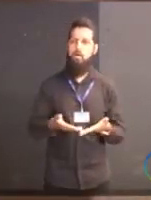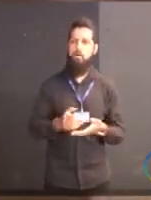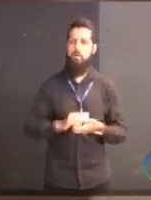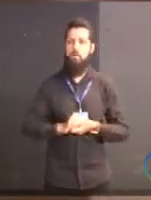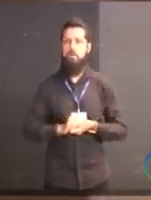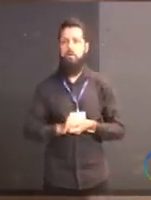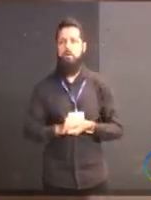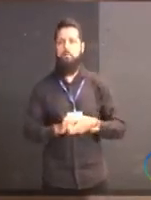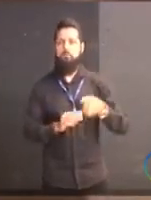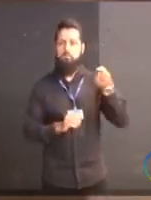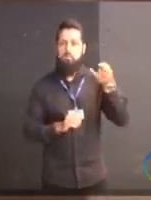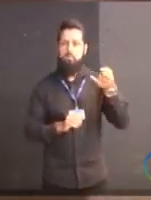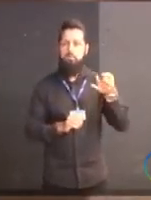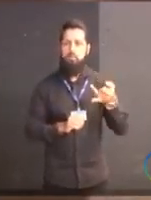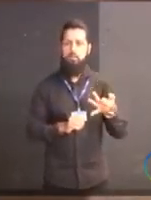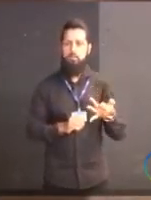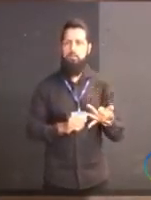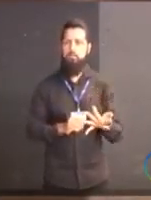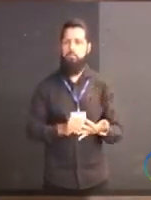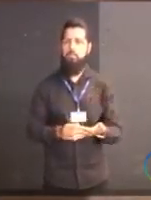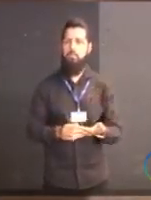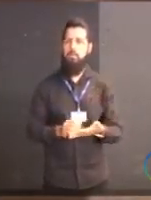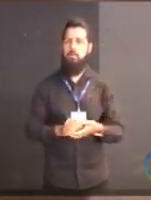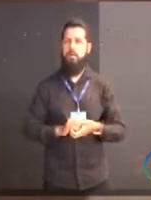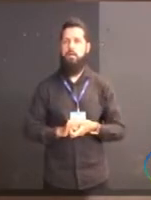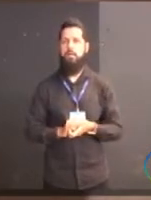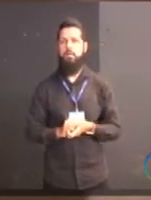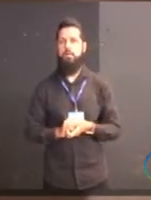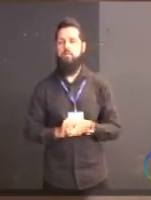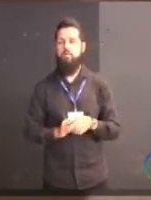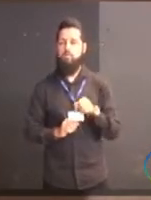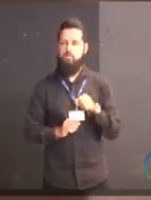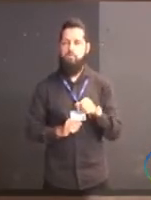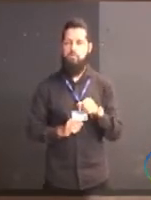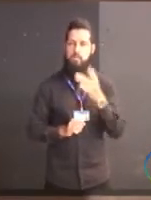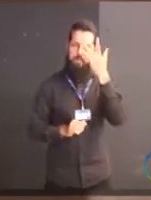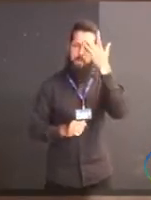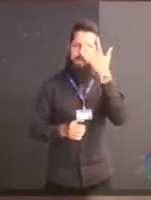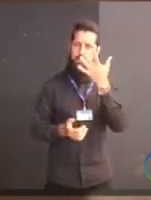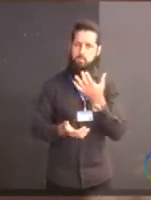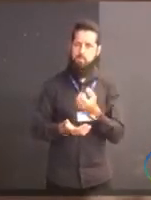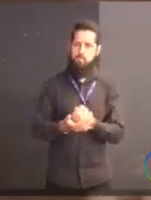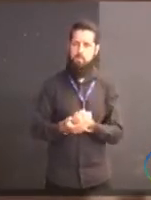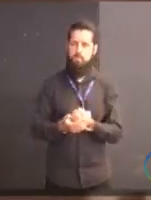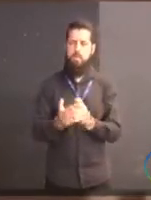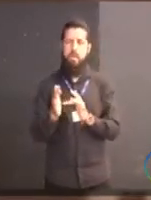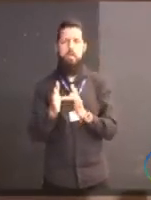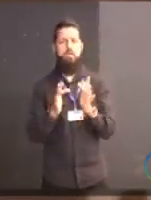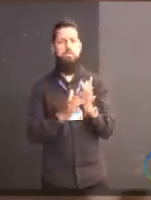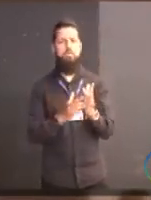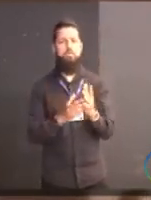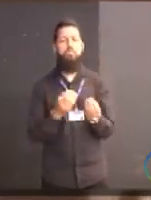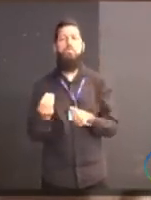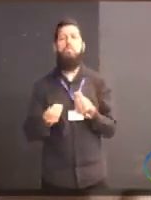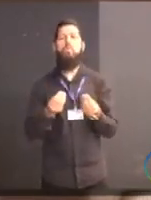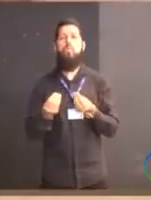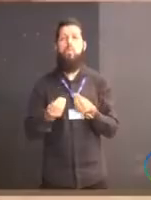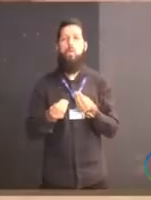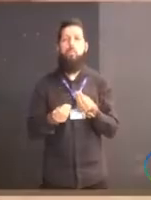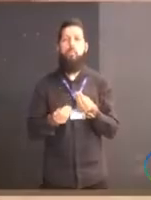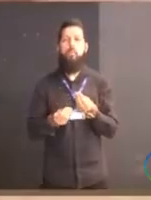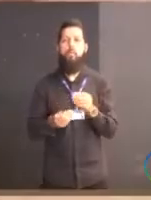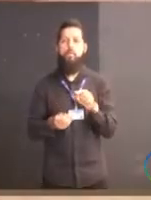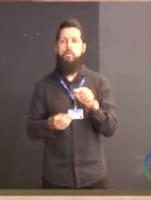a sua resposta. Você considera... Como você considera Jesus? É o Criador do